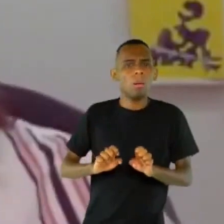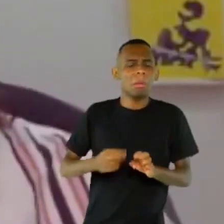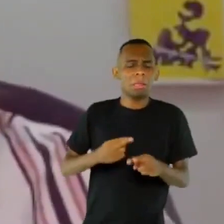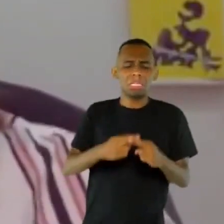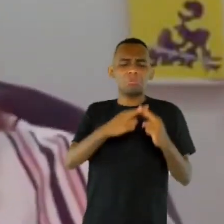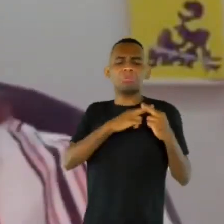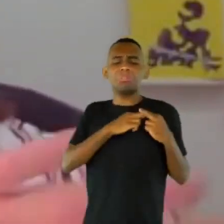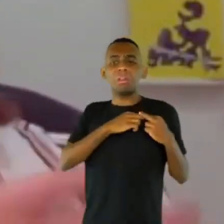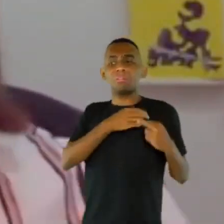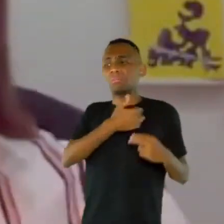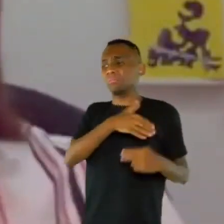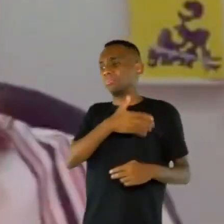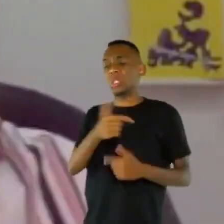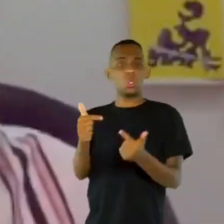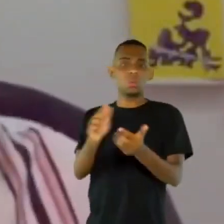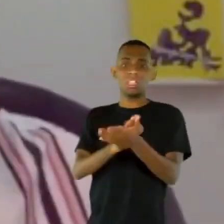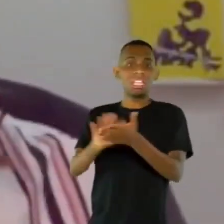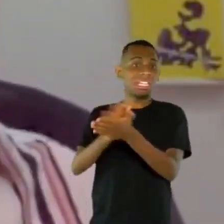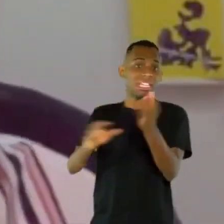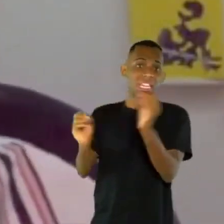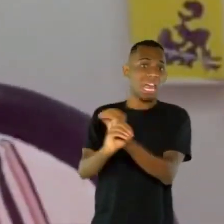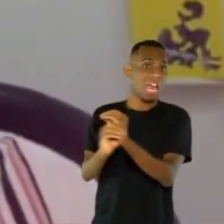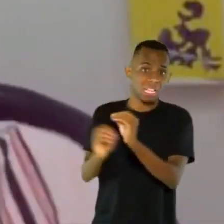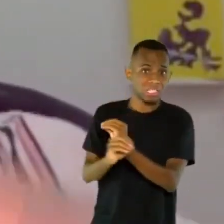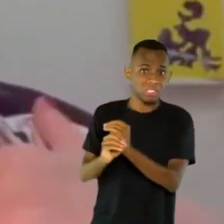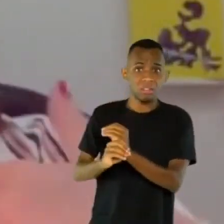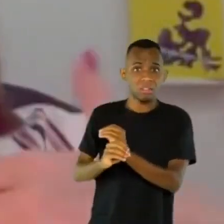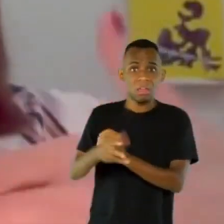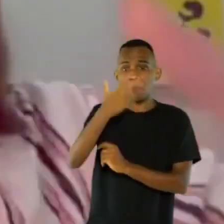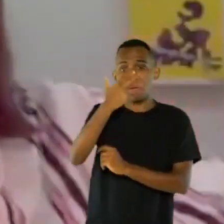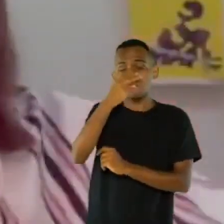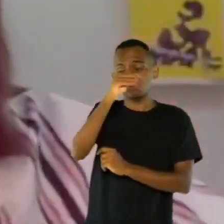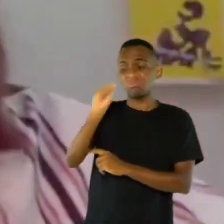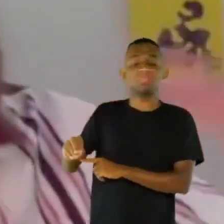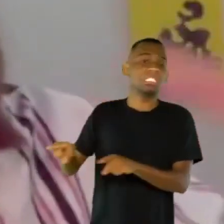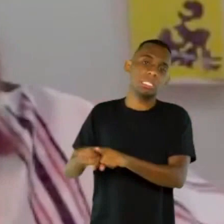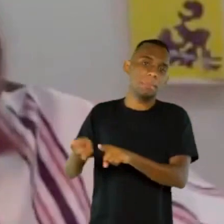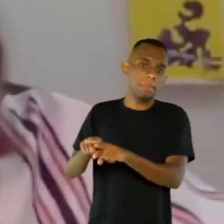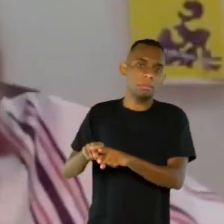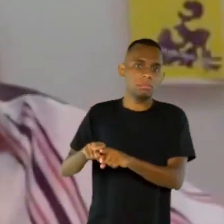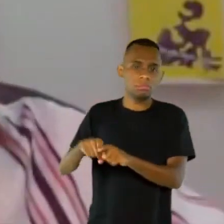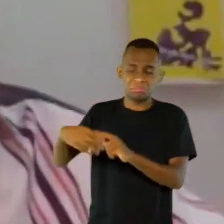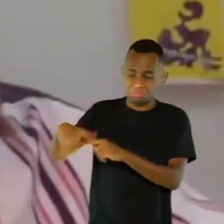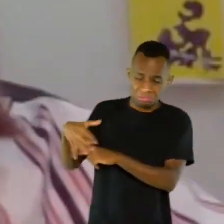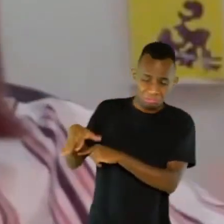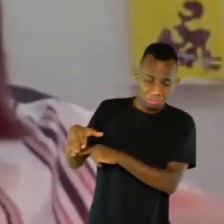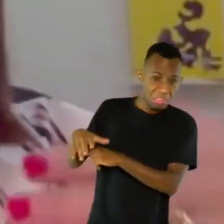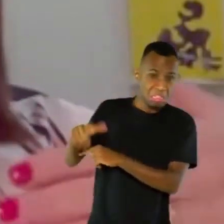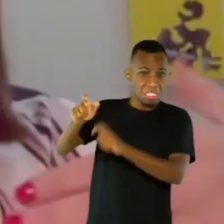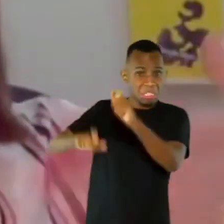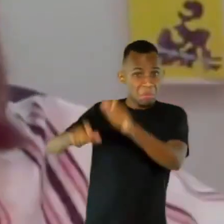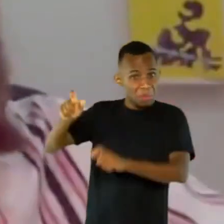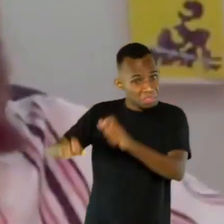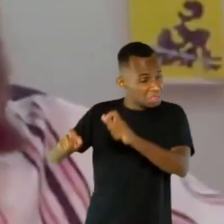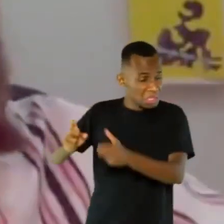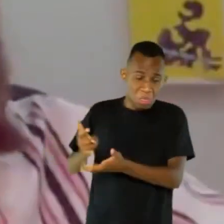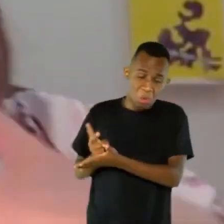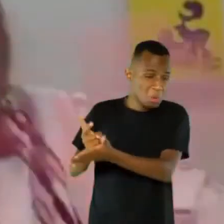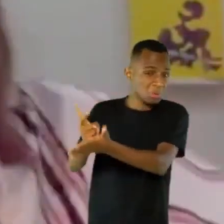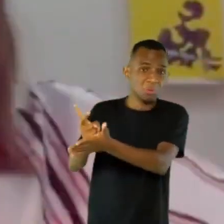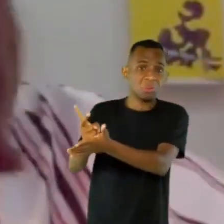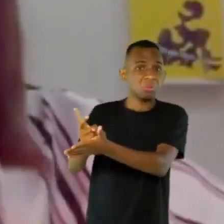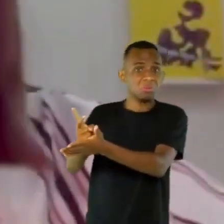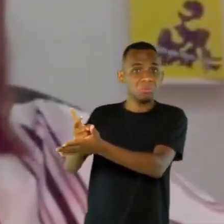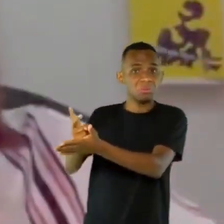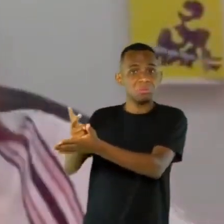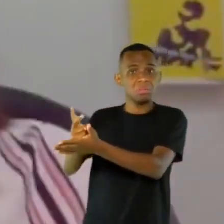responsabilidade sobre essas pessoas. Essas pessoas não servem para nada, né? Então, elas ficam ali desassistidas, né? São, como diz o Foucault,